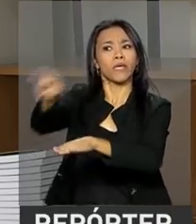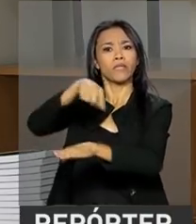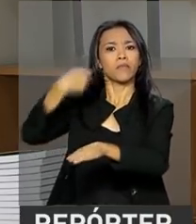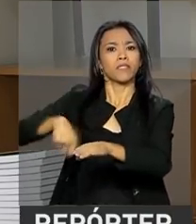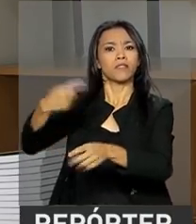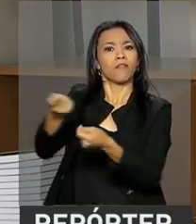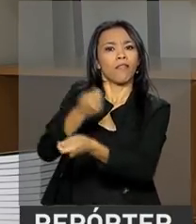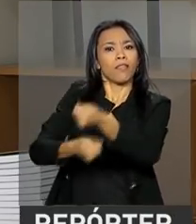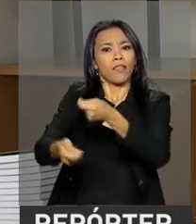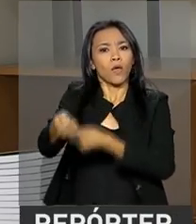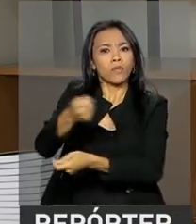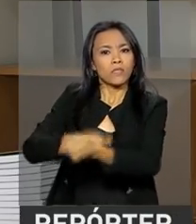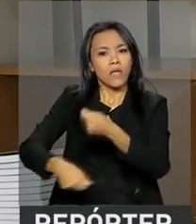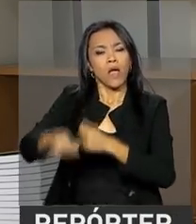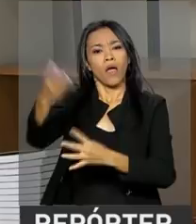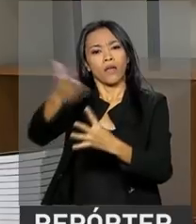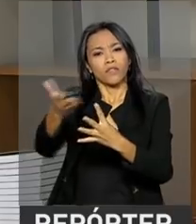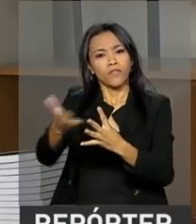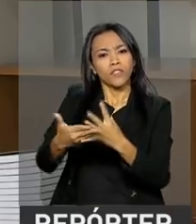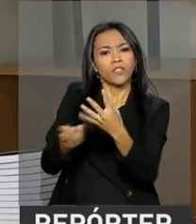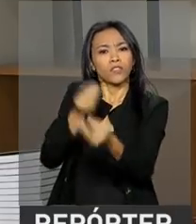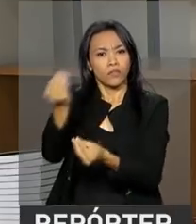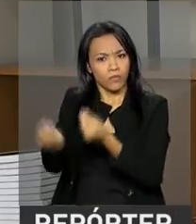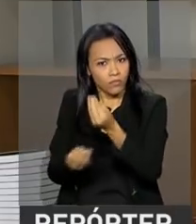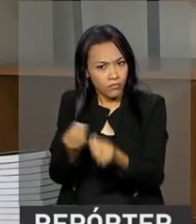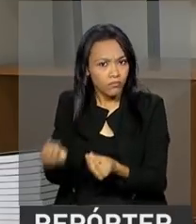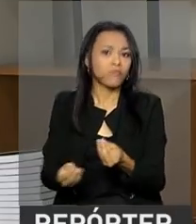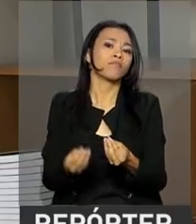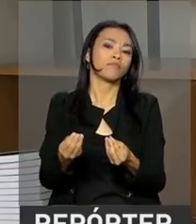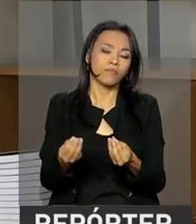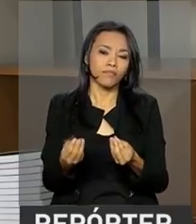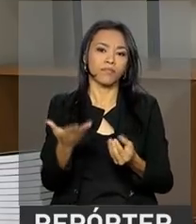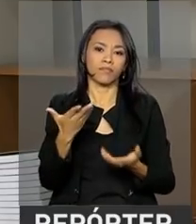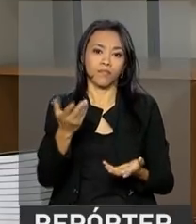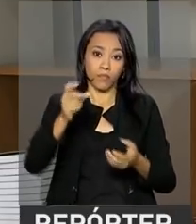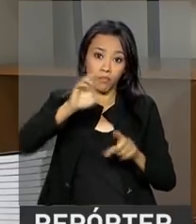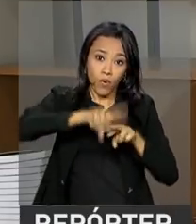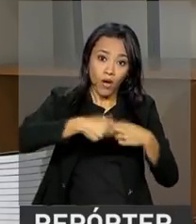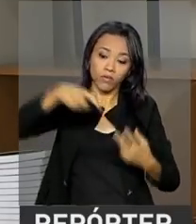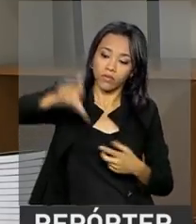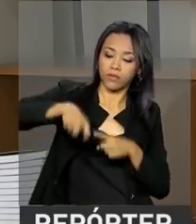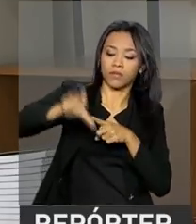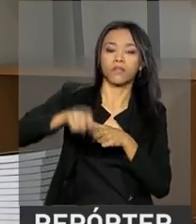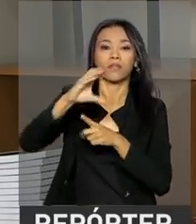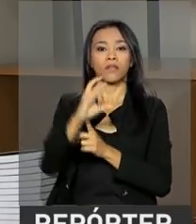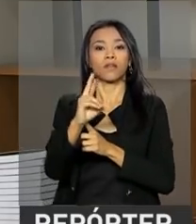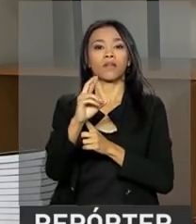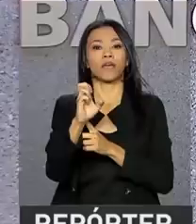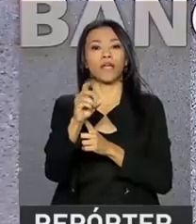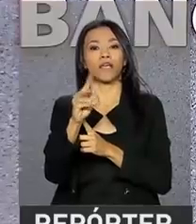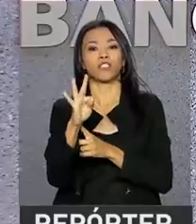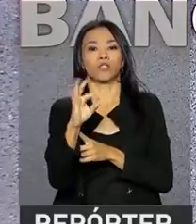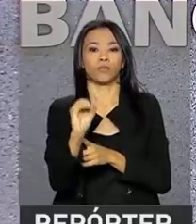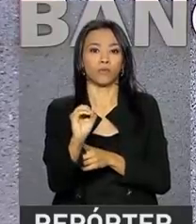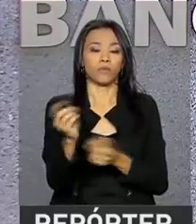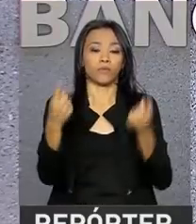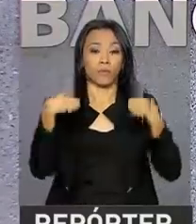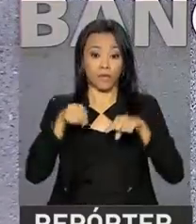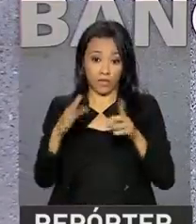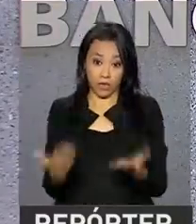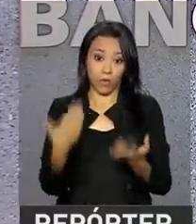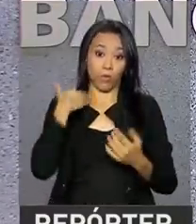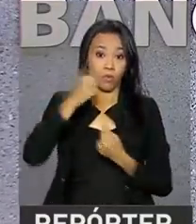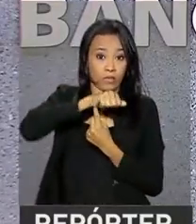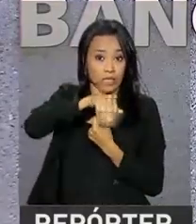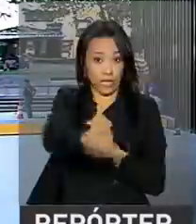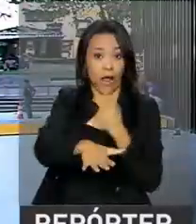mês da rolagem do crédito do cartão, que é o chamado rotativo. Para o Banco Central,